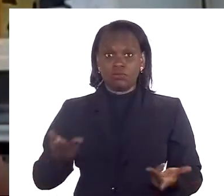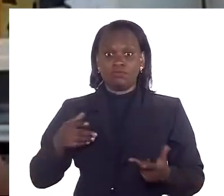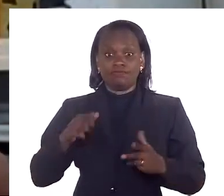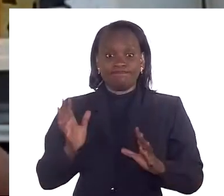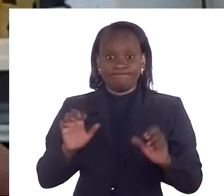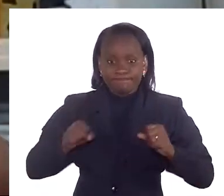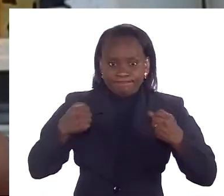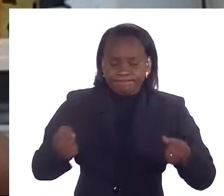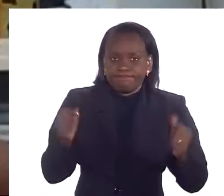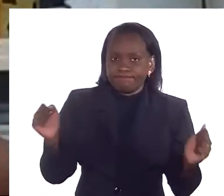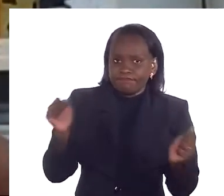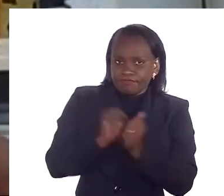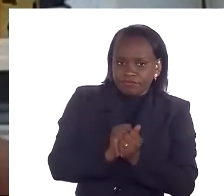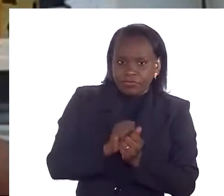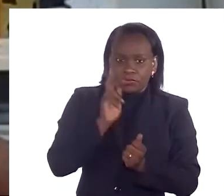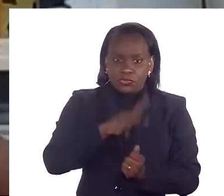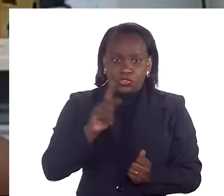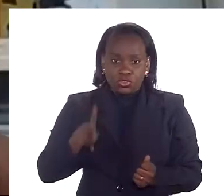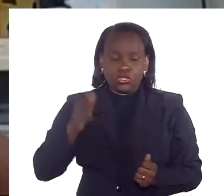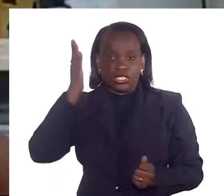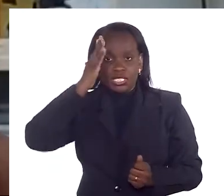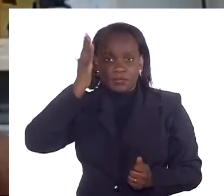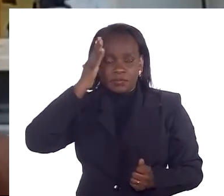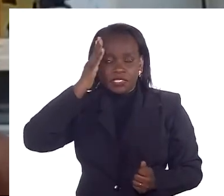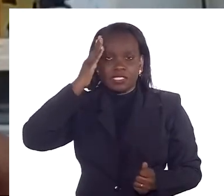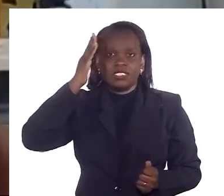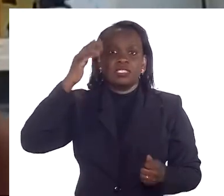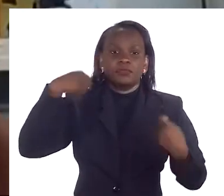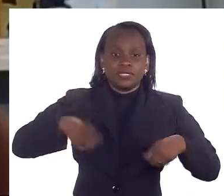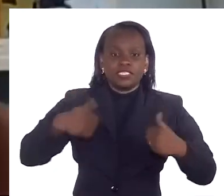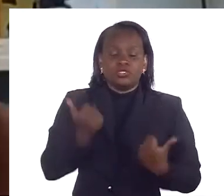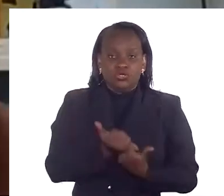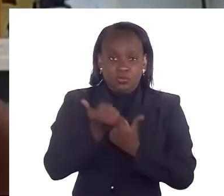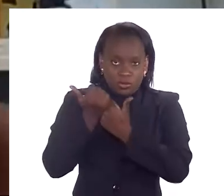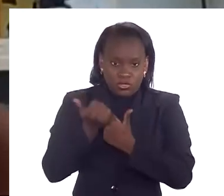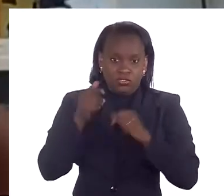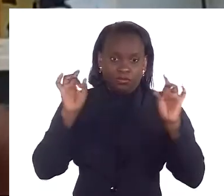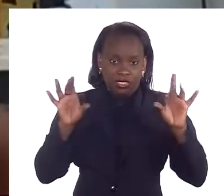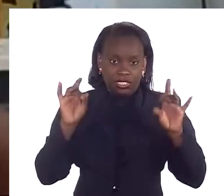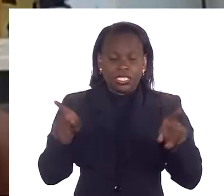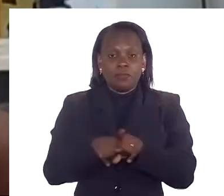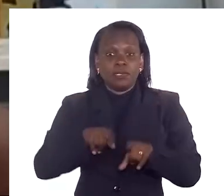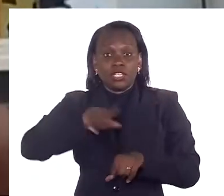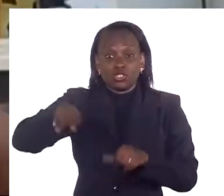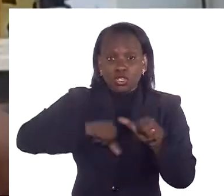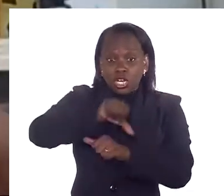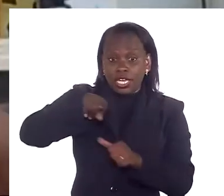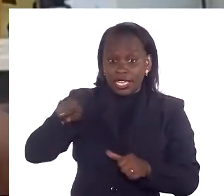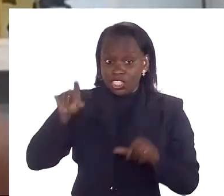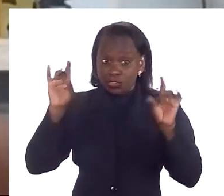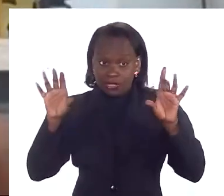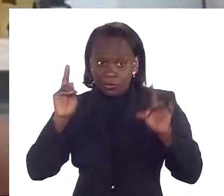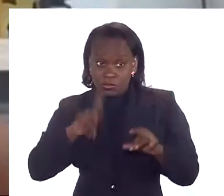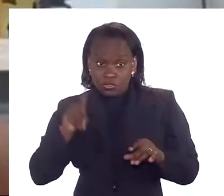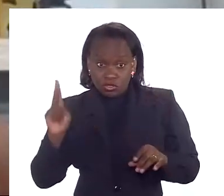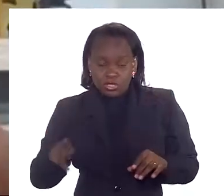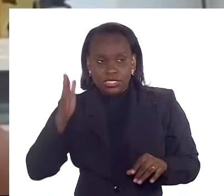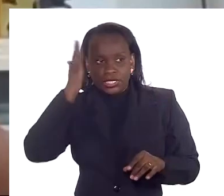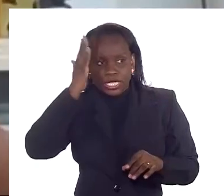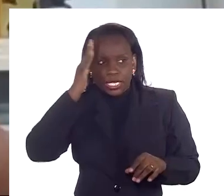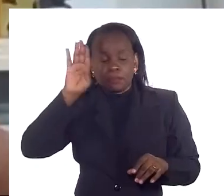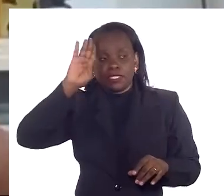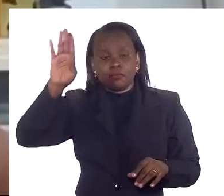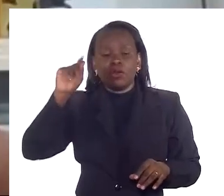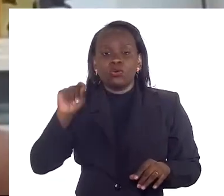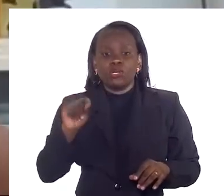Então, é somar esforços. O professor de ensino comum saber que ele precisa de um suporte do especialista, e o especialista saber que